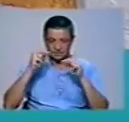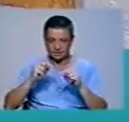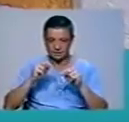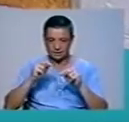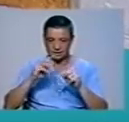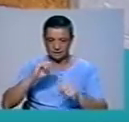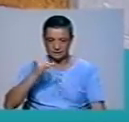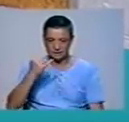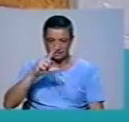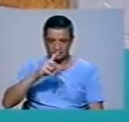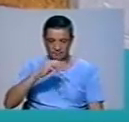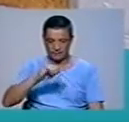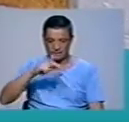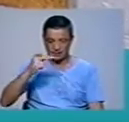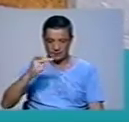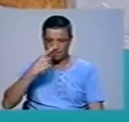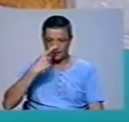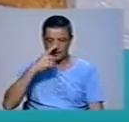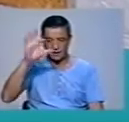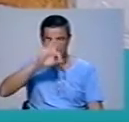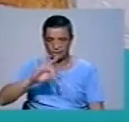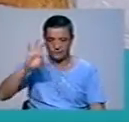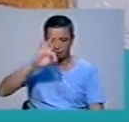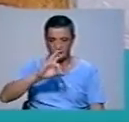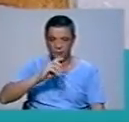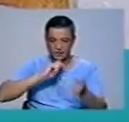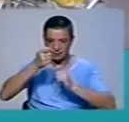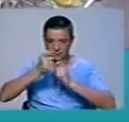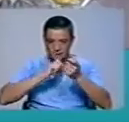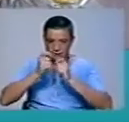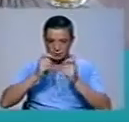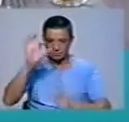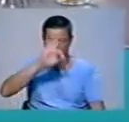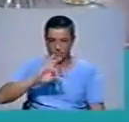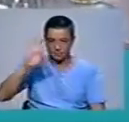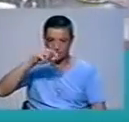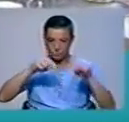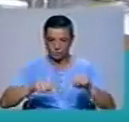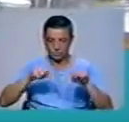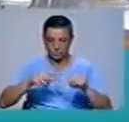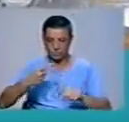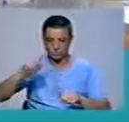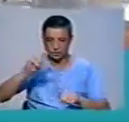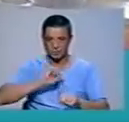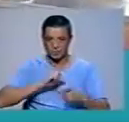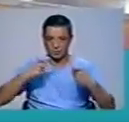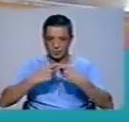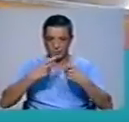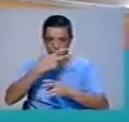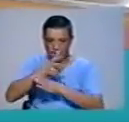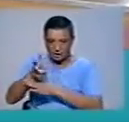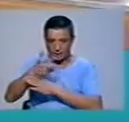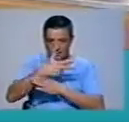amarelo. Qualquer dia fazemos uma entrevista à Sílvia sobre o amarelo. Mas não é hoje. Sílvia, não é, Sílvia? a nossa colega operadora de